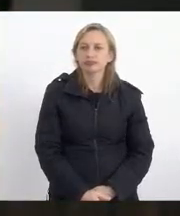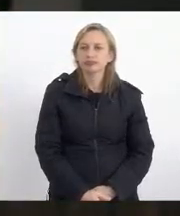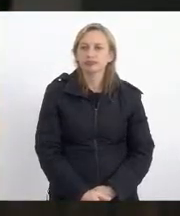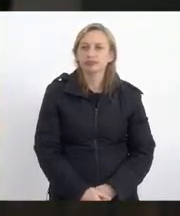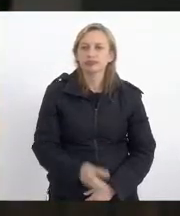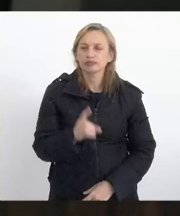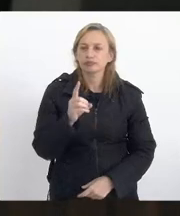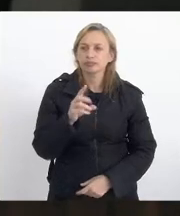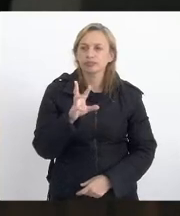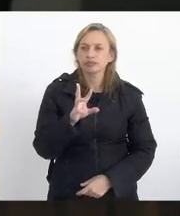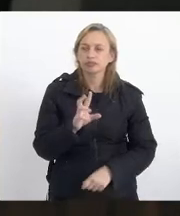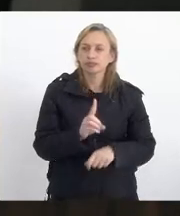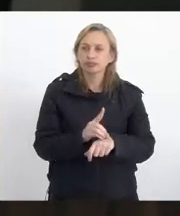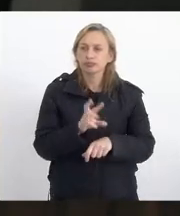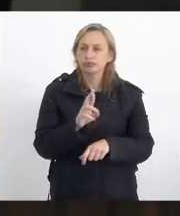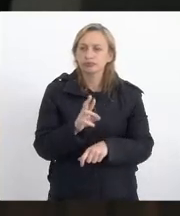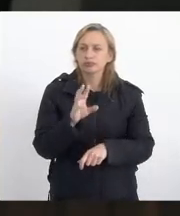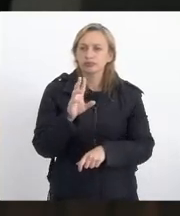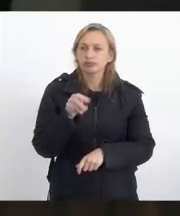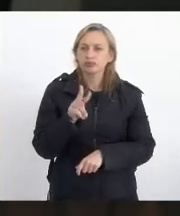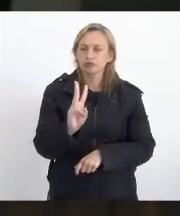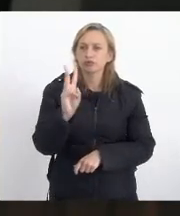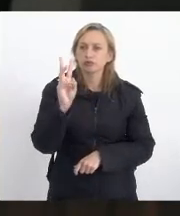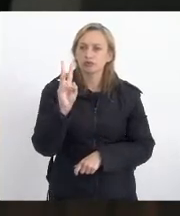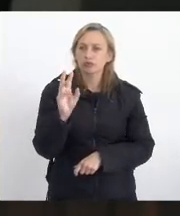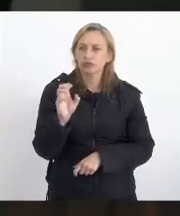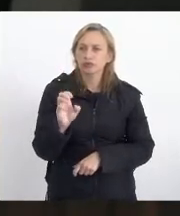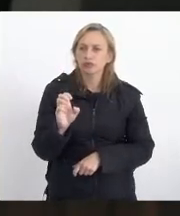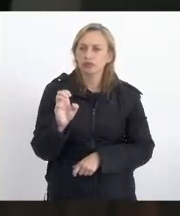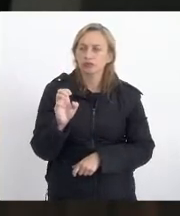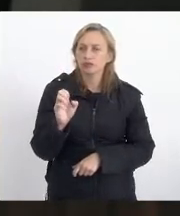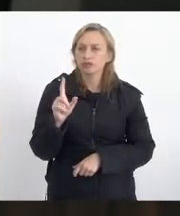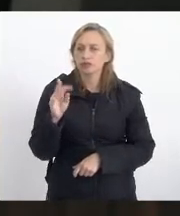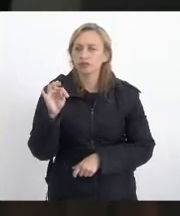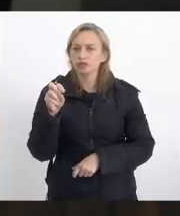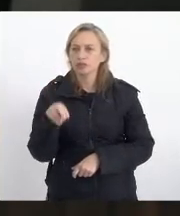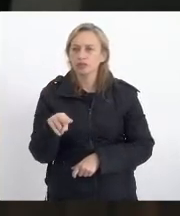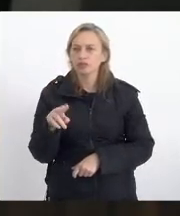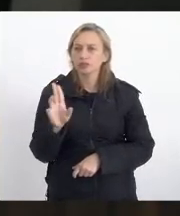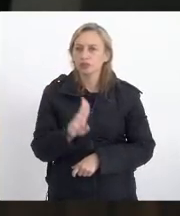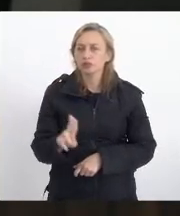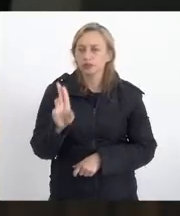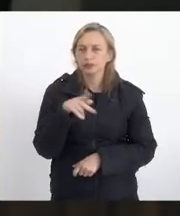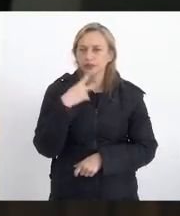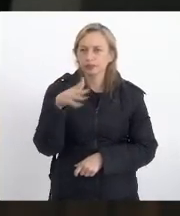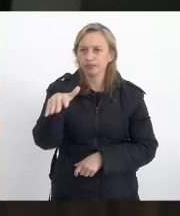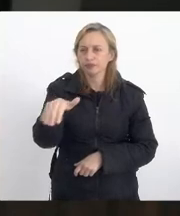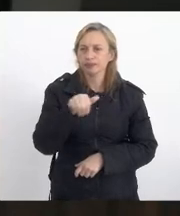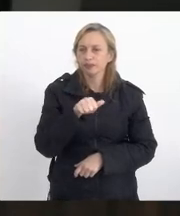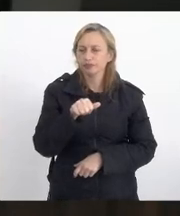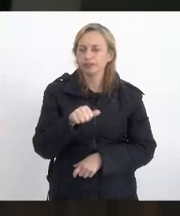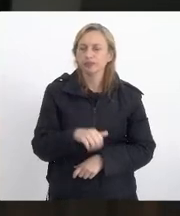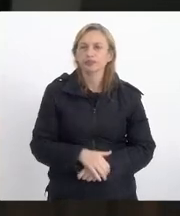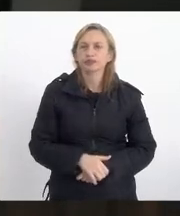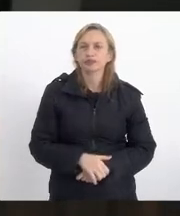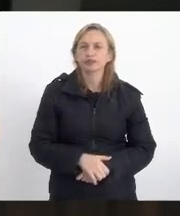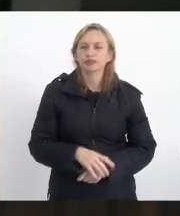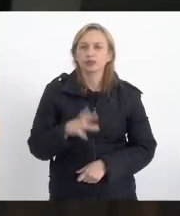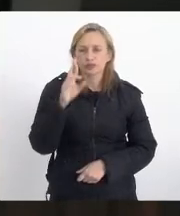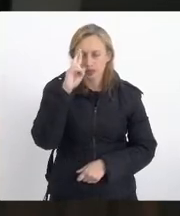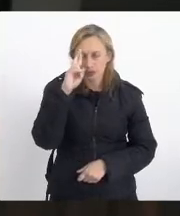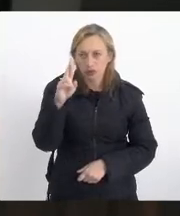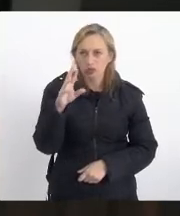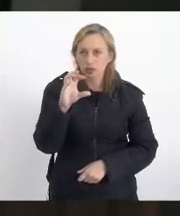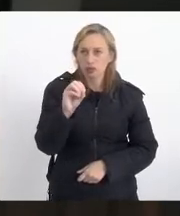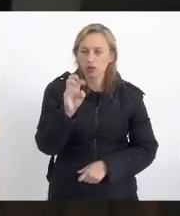Doutor Wellington, quero chamar aqui para fazer uso da palavra o senhor Coronel